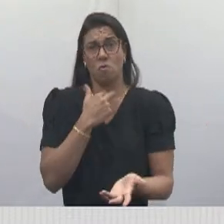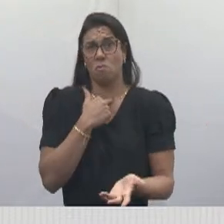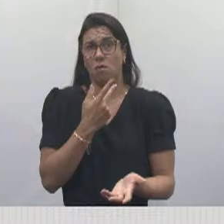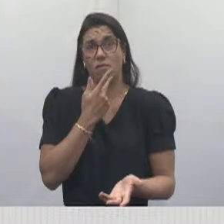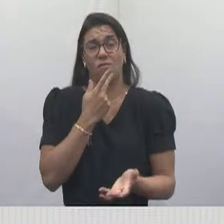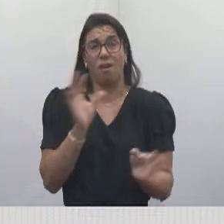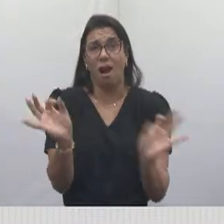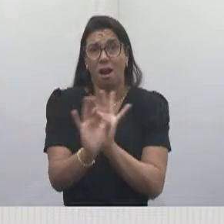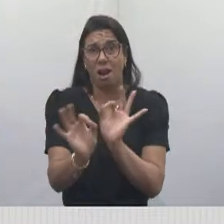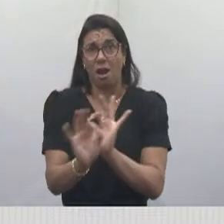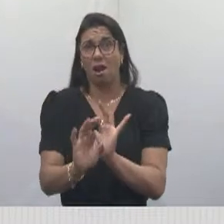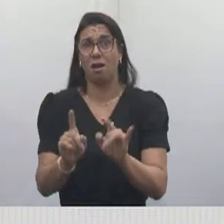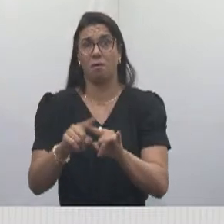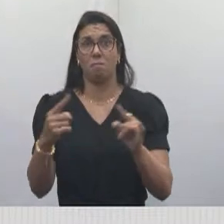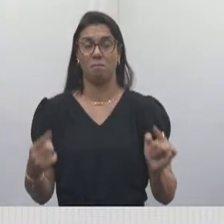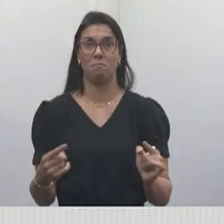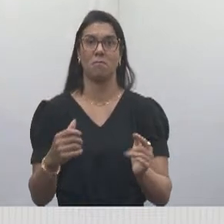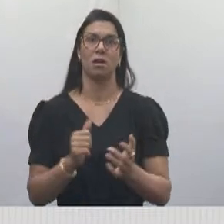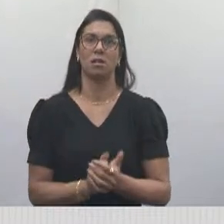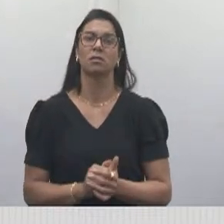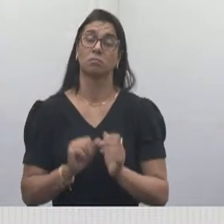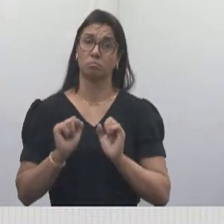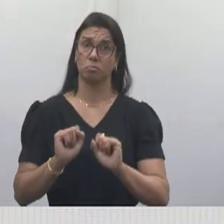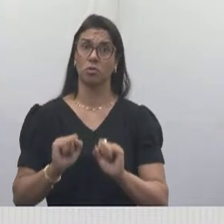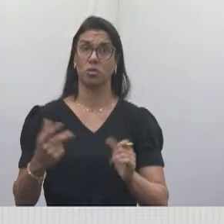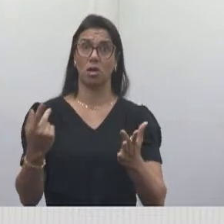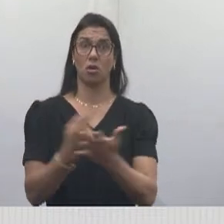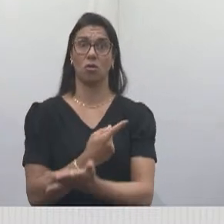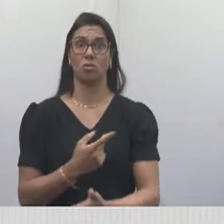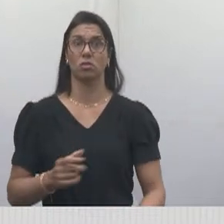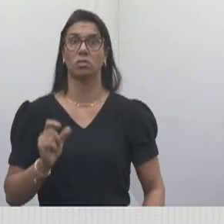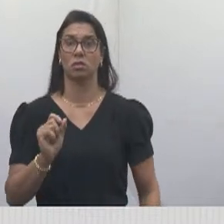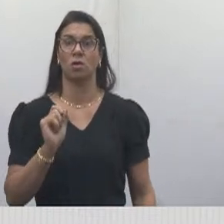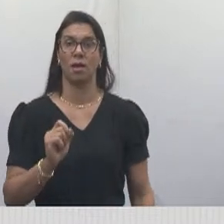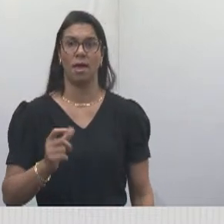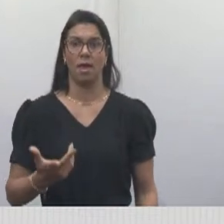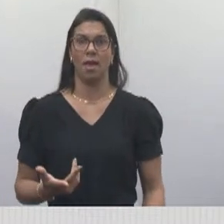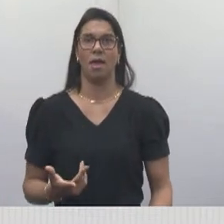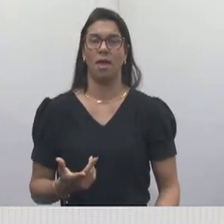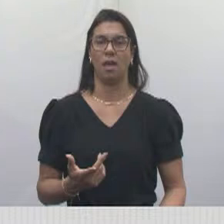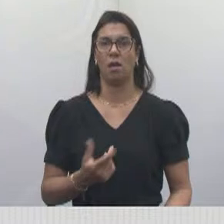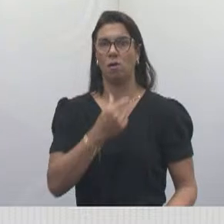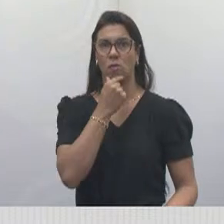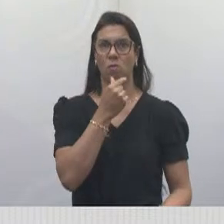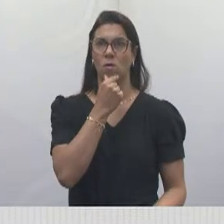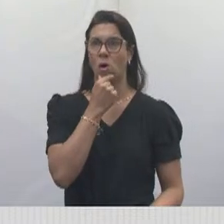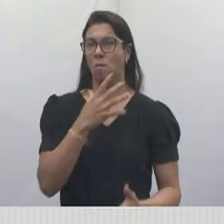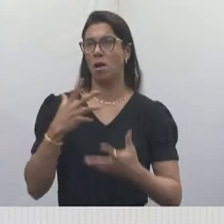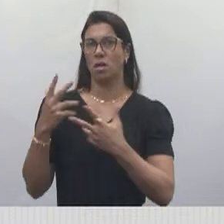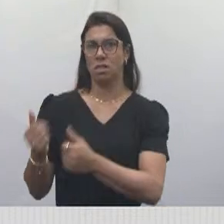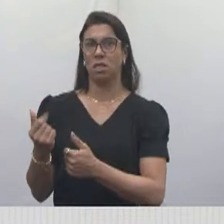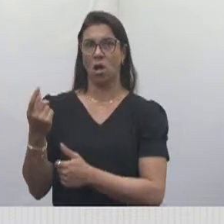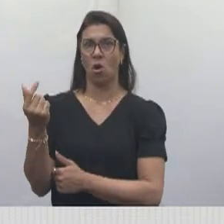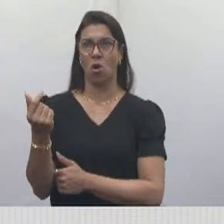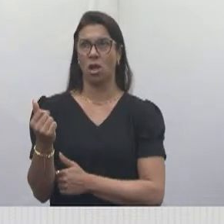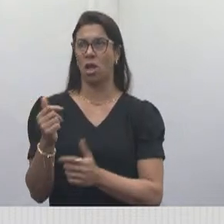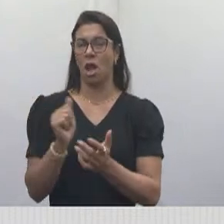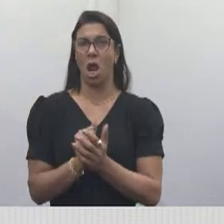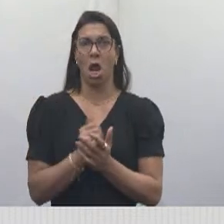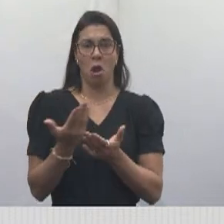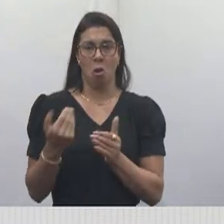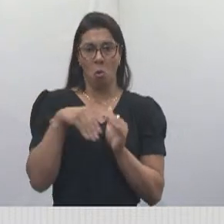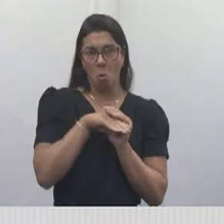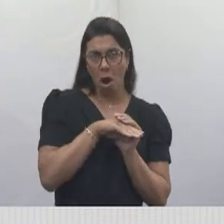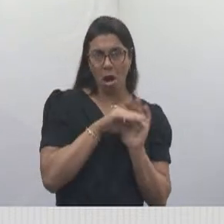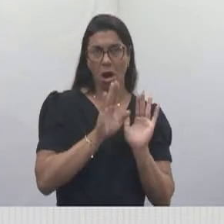que poderia dizer não, eu não quero fazer parte de comissão, eu não quero ter o meu nome aí numa comissão de licitação e depois responder uma ação de